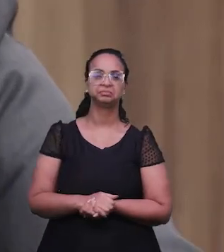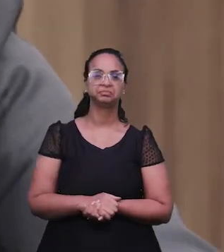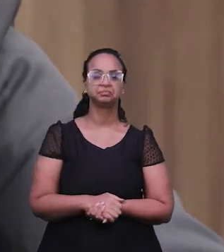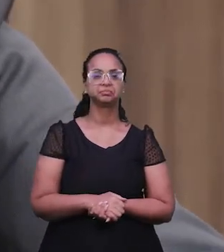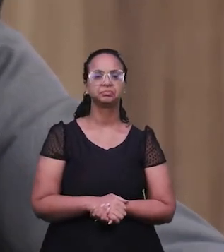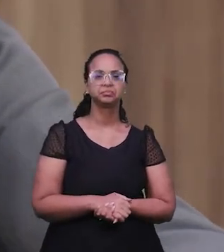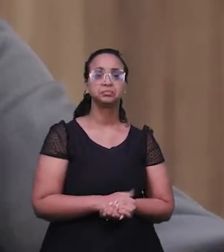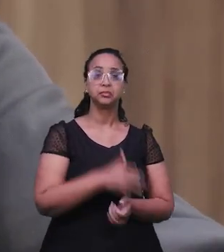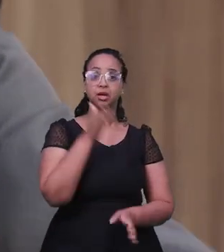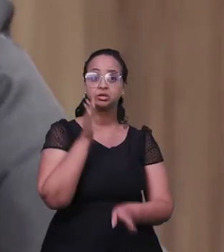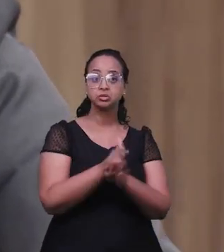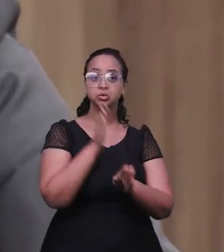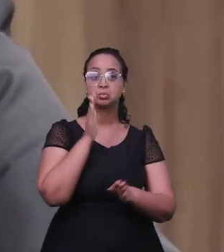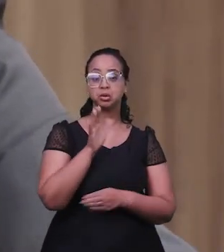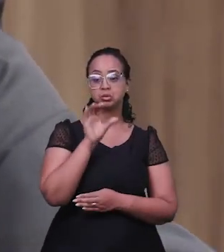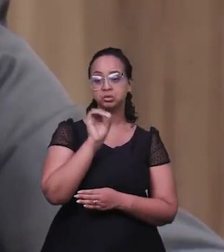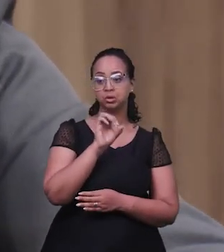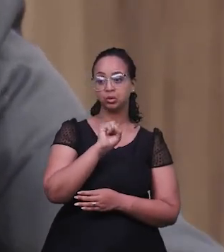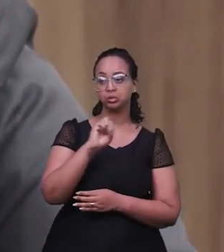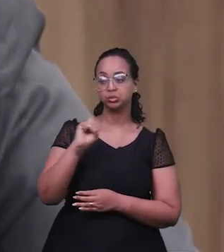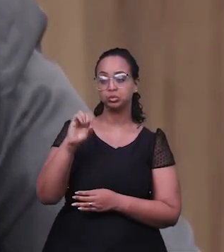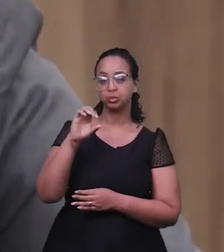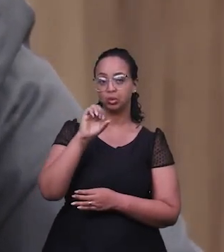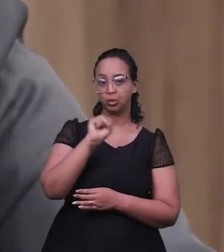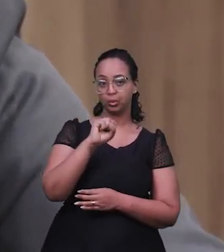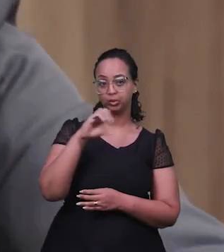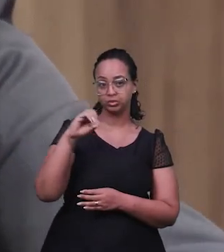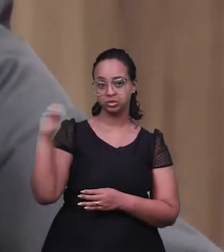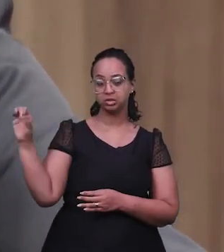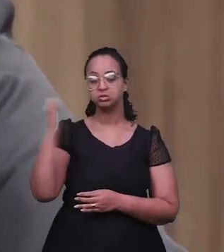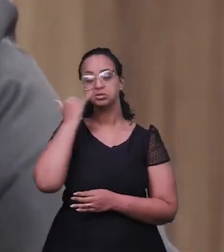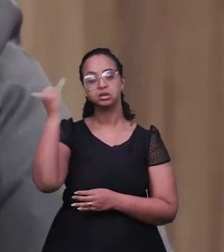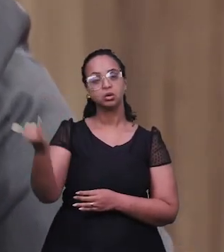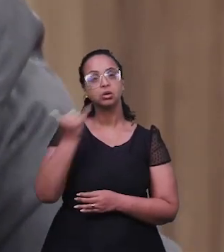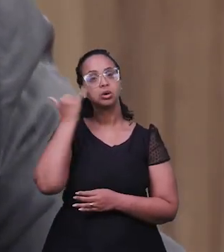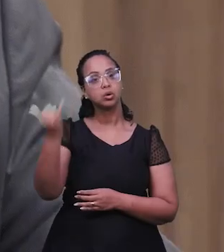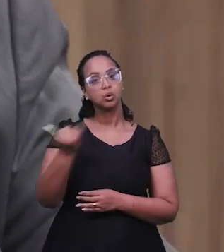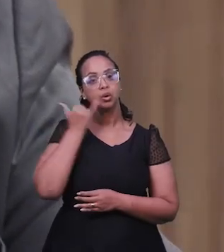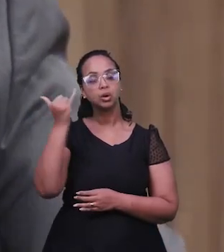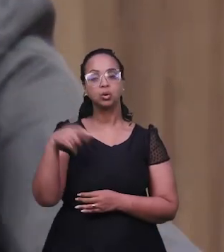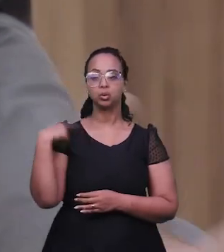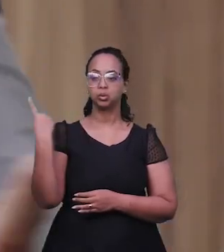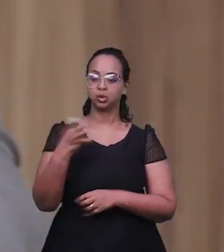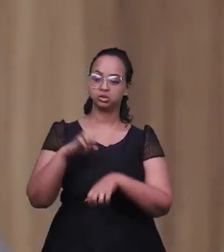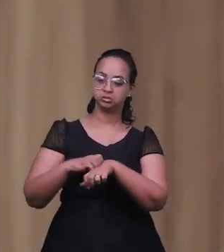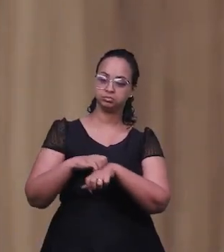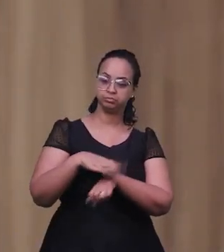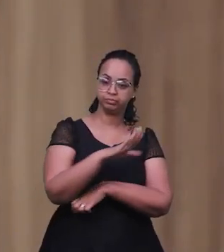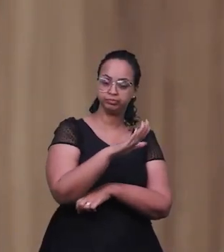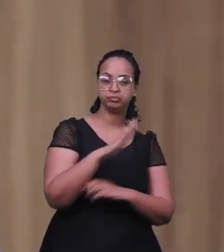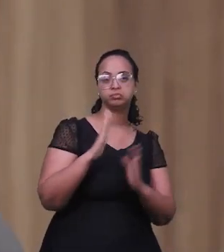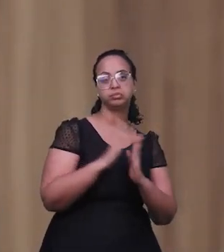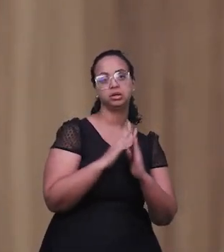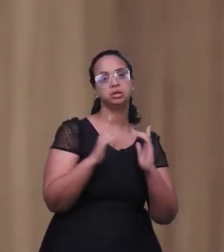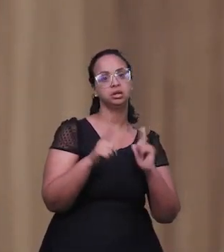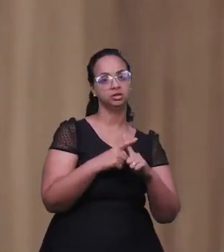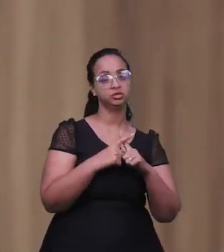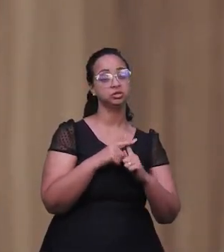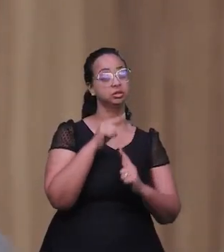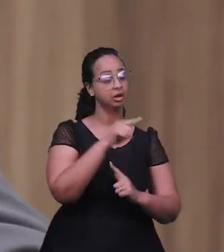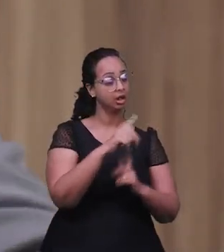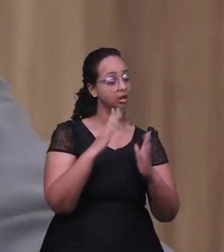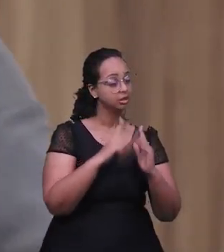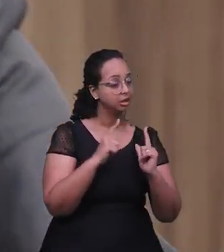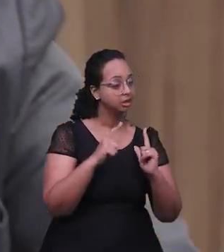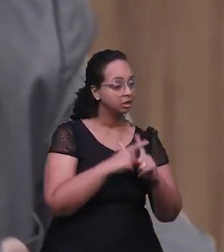2022. Obrigado. Descobriu o 0800, começou a ligar, recebeu assistência, nós a encaminhamos para a igreja, e lá na